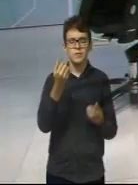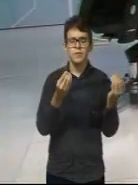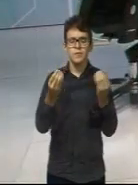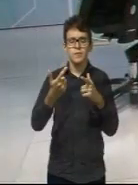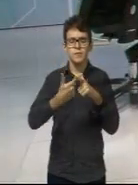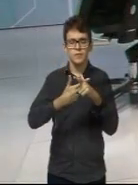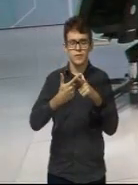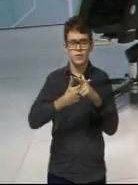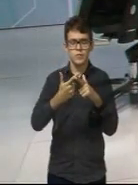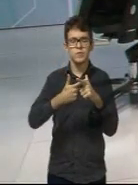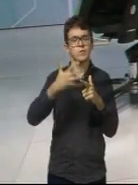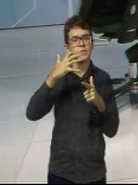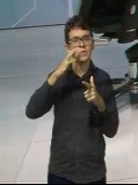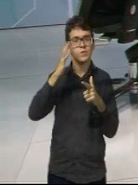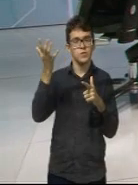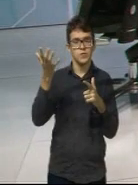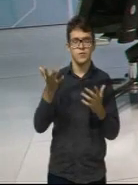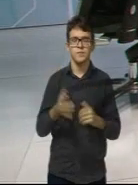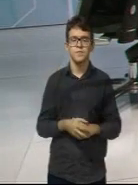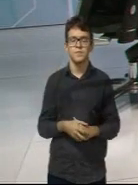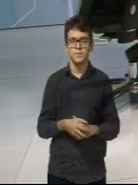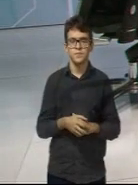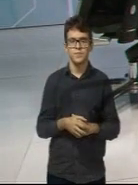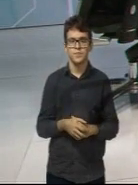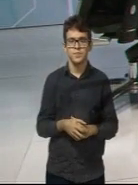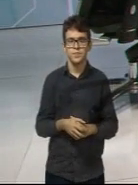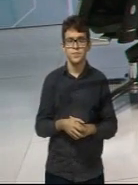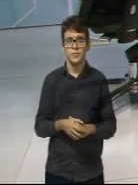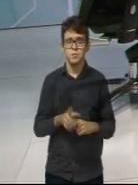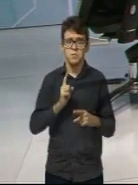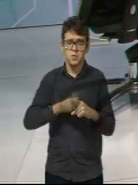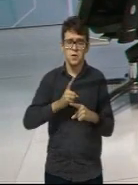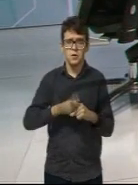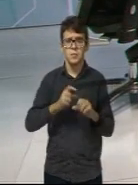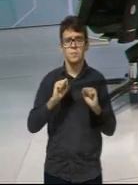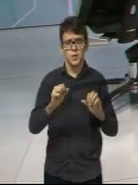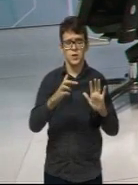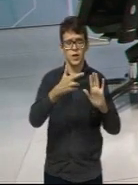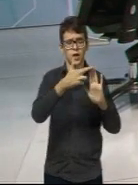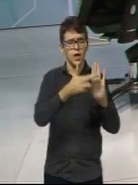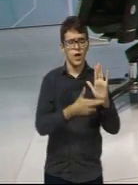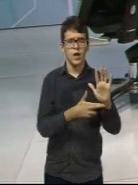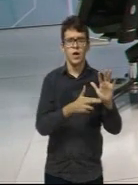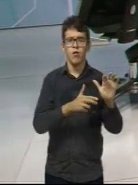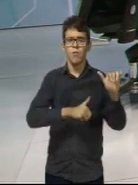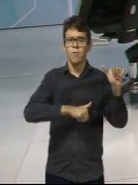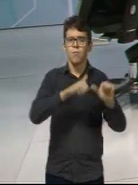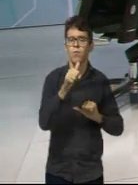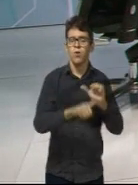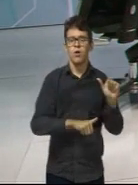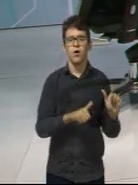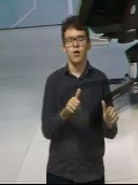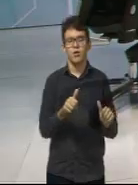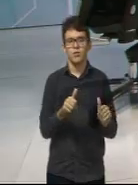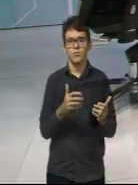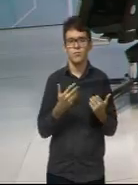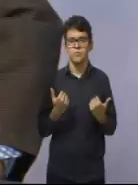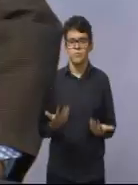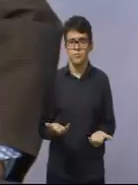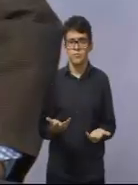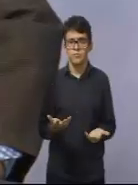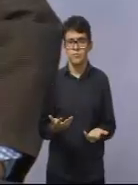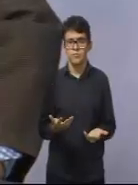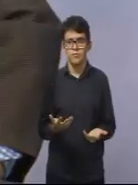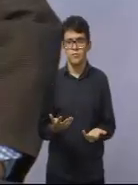estamos enfrentando. Porque senão a gente pode mudar a tese, nós não precisamos mais de democracia representativa. Vamos ter a